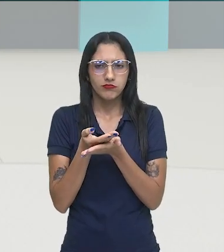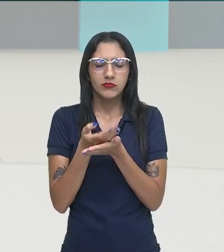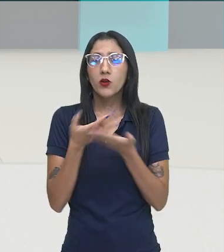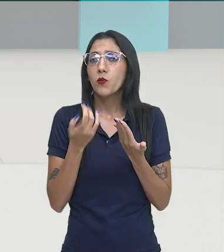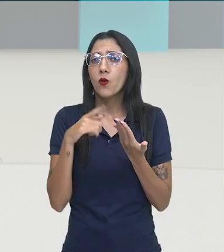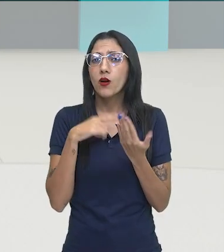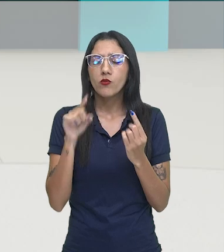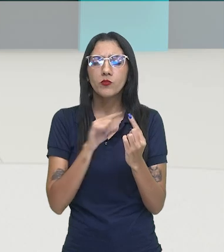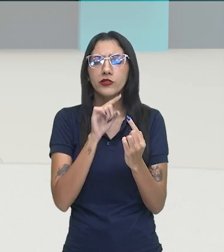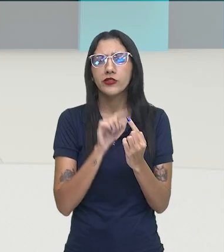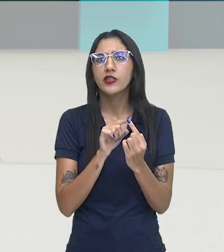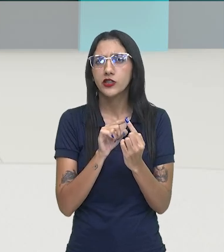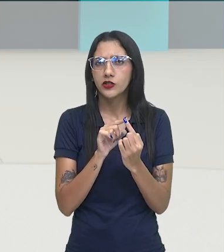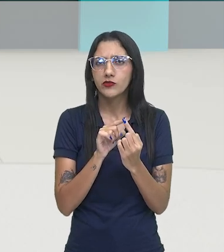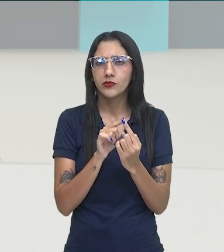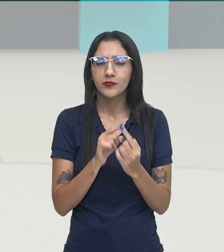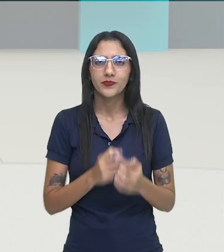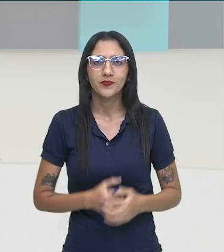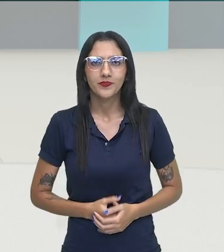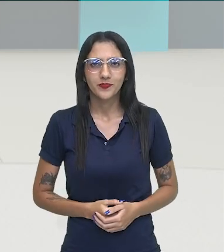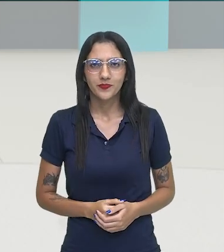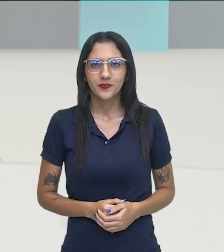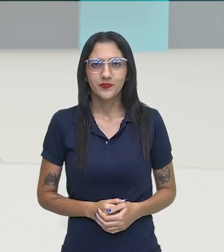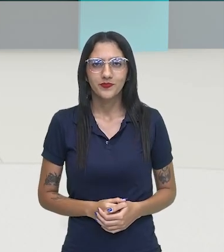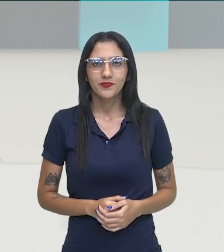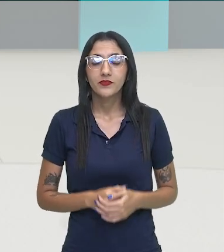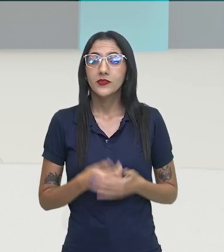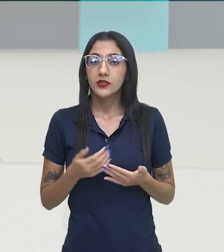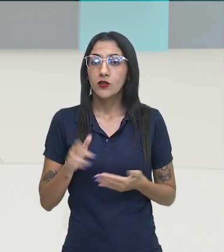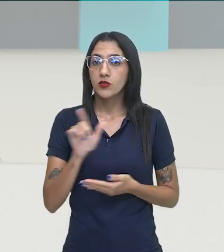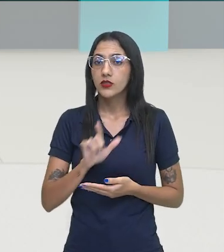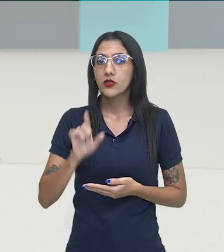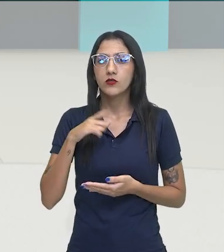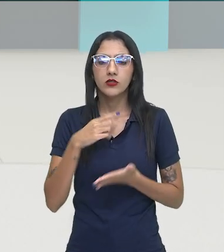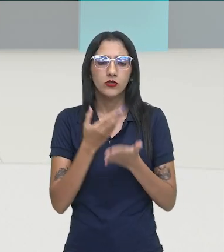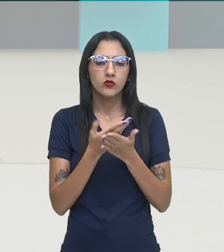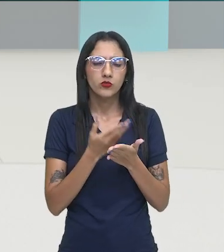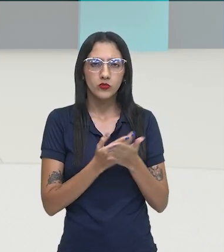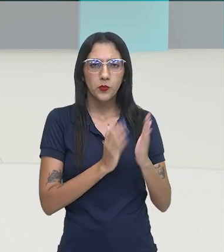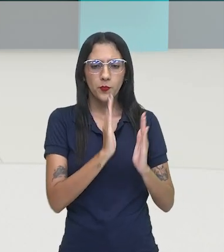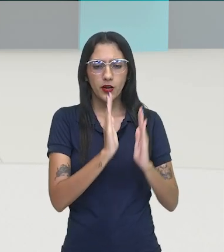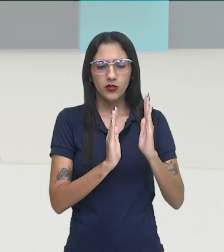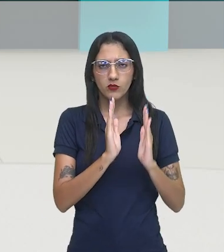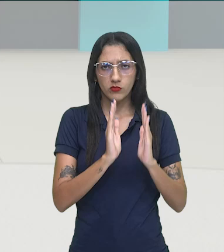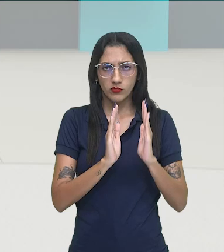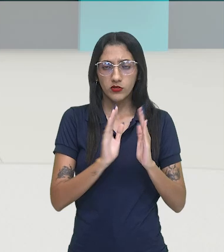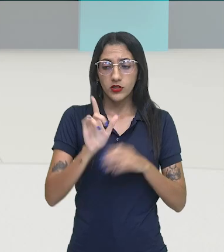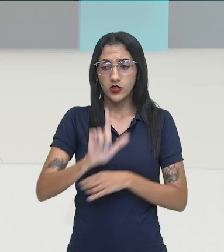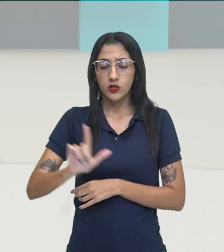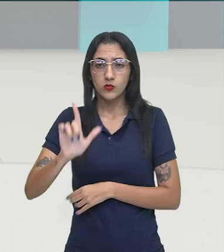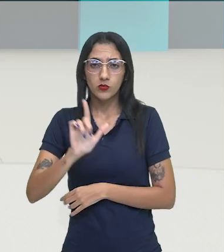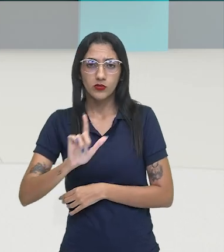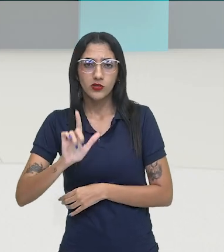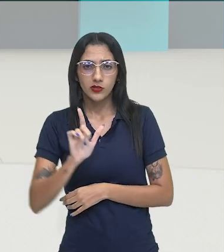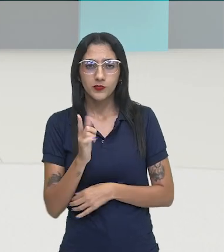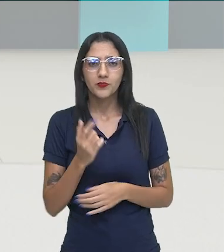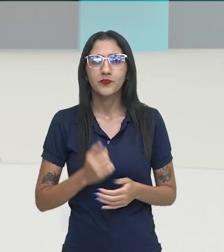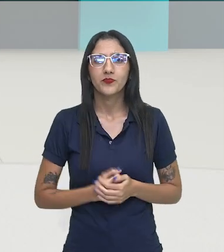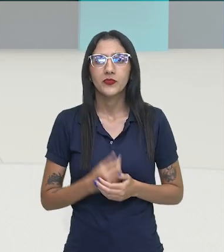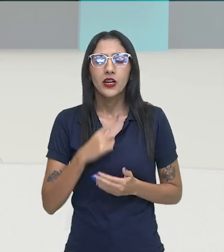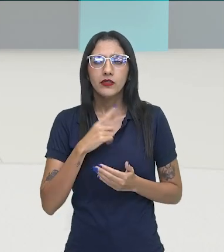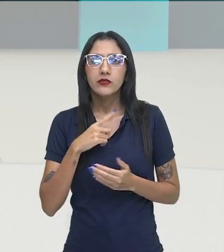seu objetivo e sua função. Então, a literatura estuda os movimentos literários, né, que eles